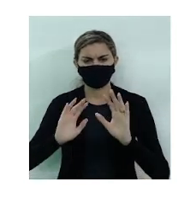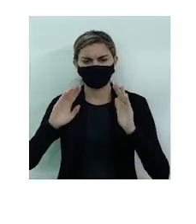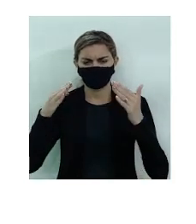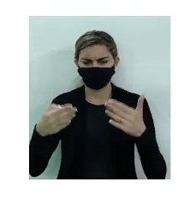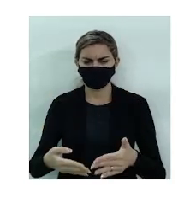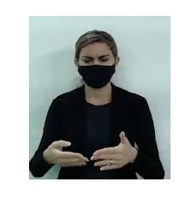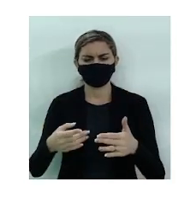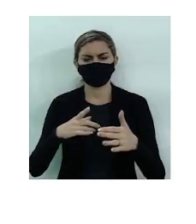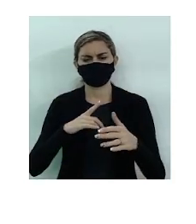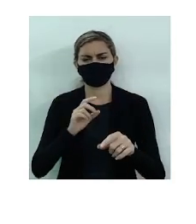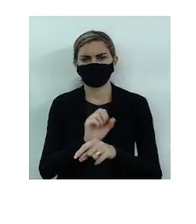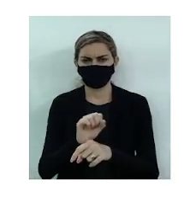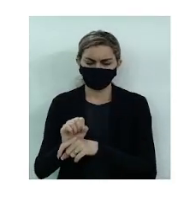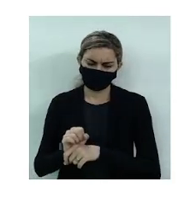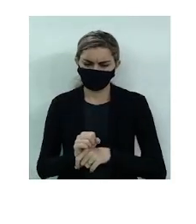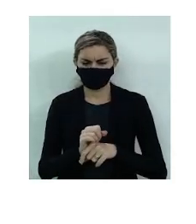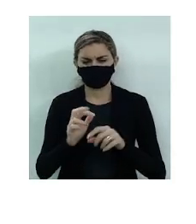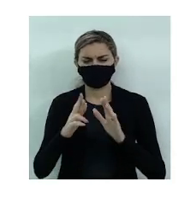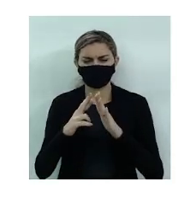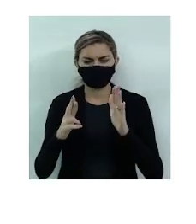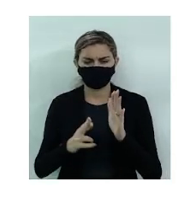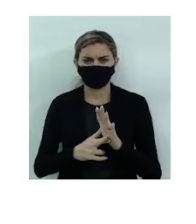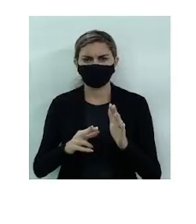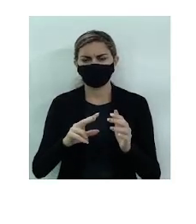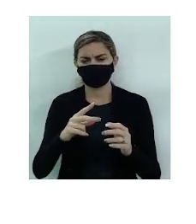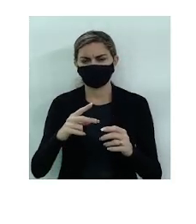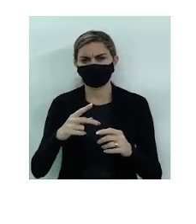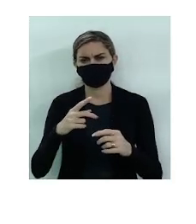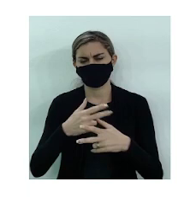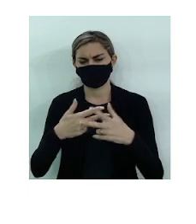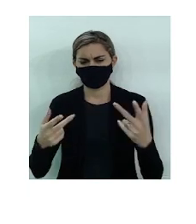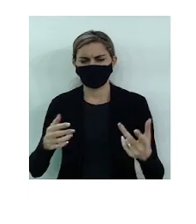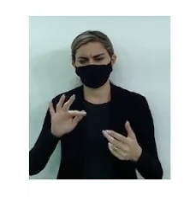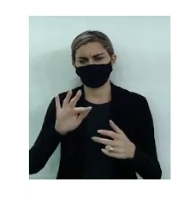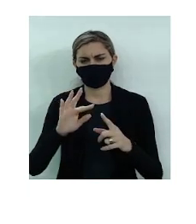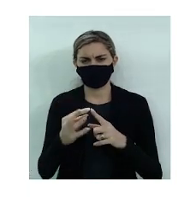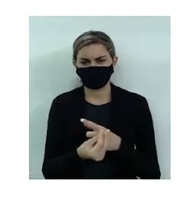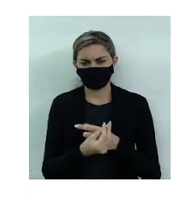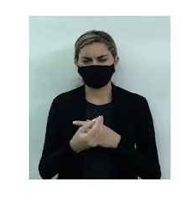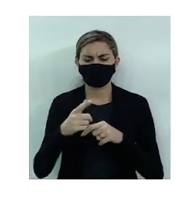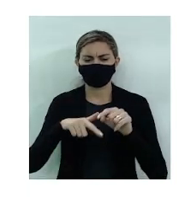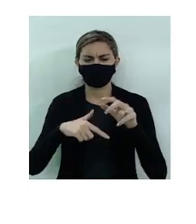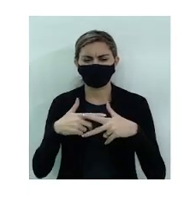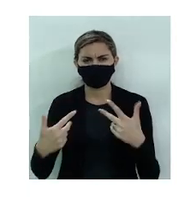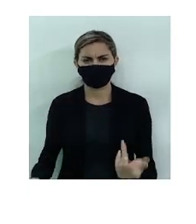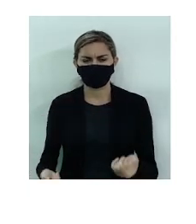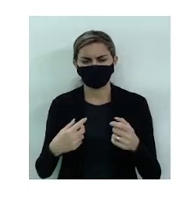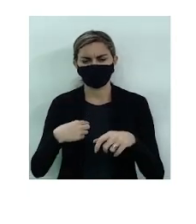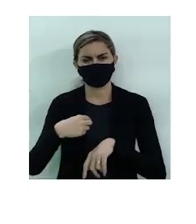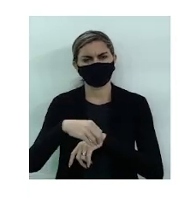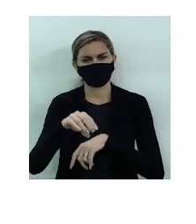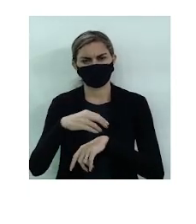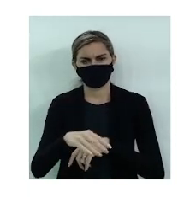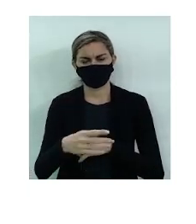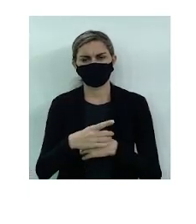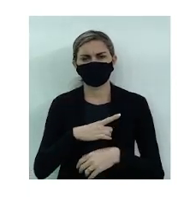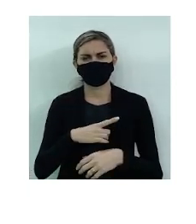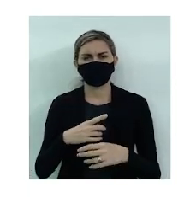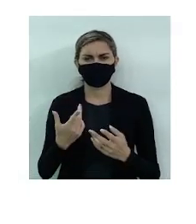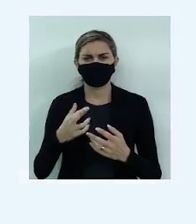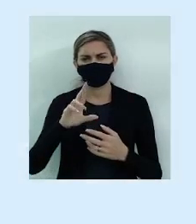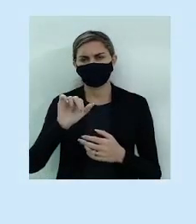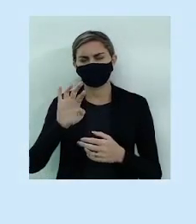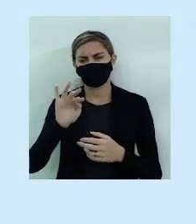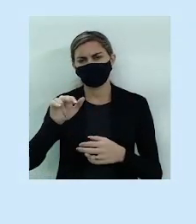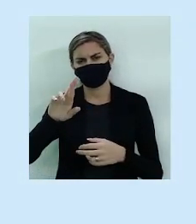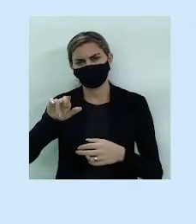a estabilização ou a reversão dos danos físicos, né, que aqueles materiais eles passaram. Então, a restauração